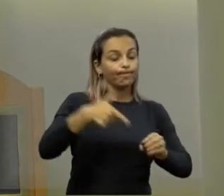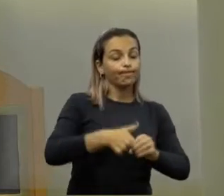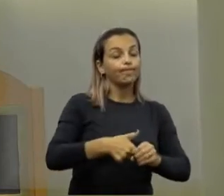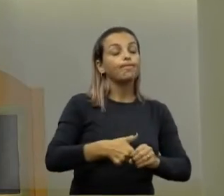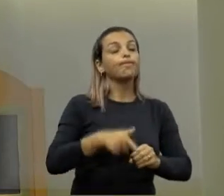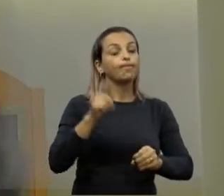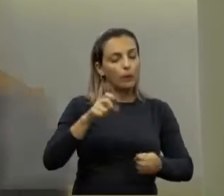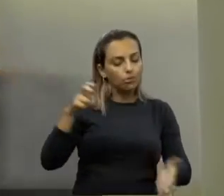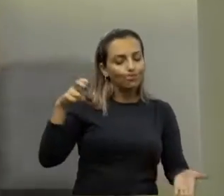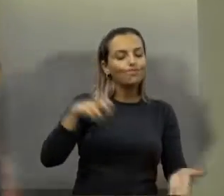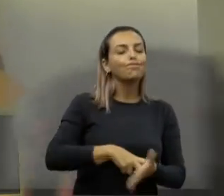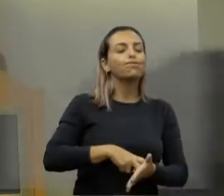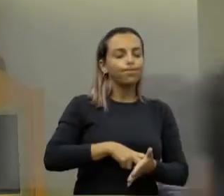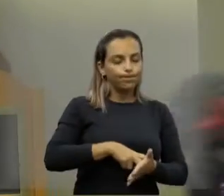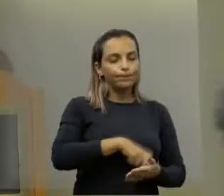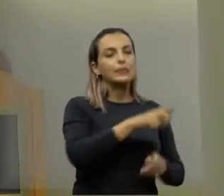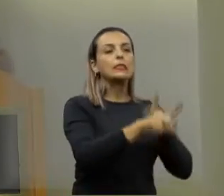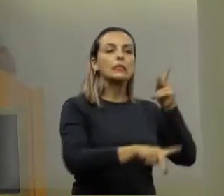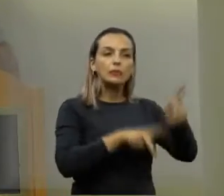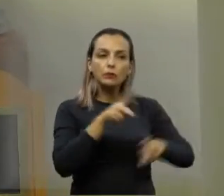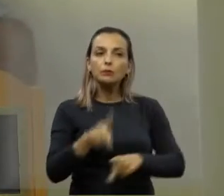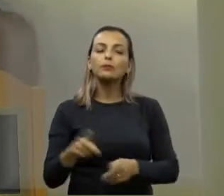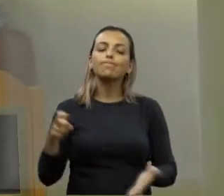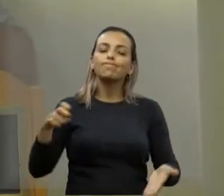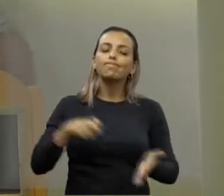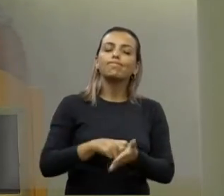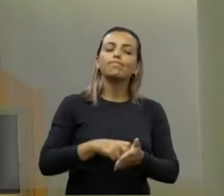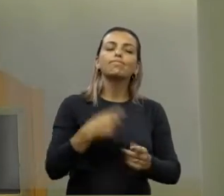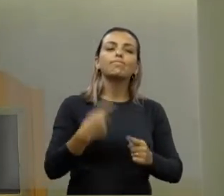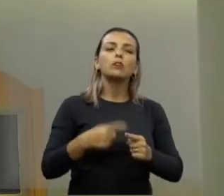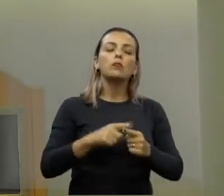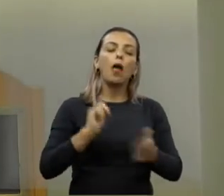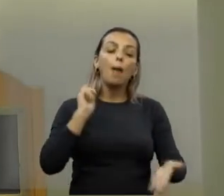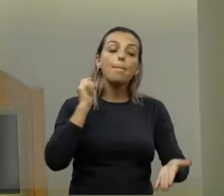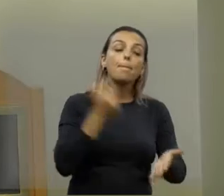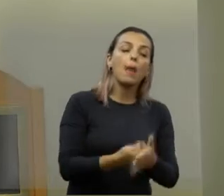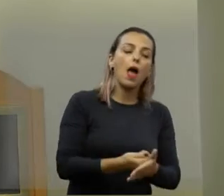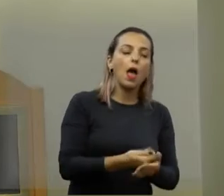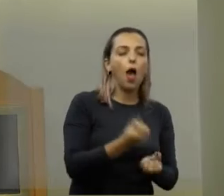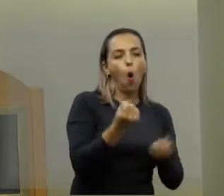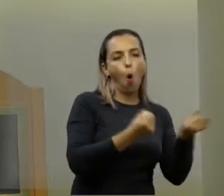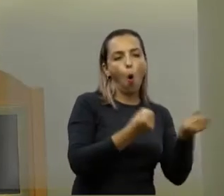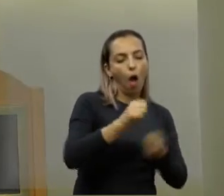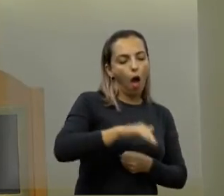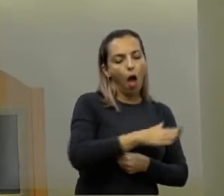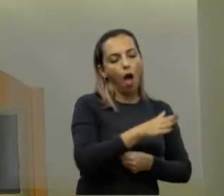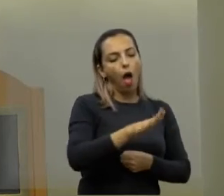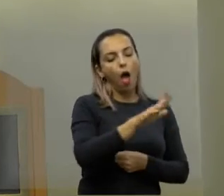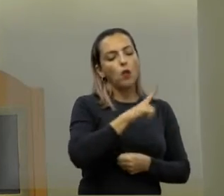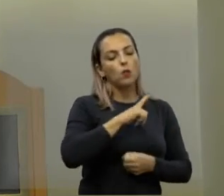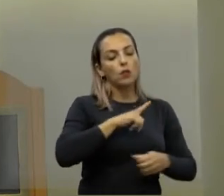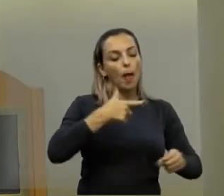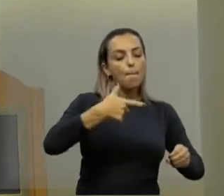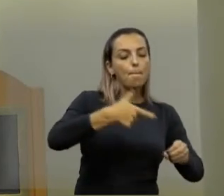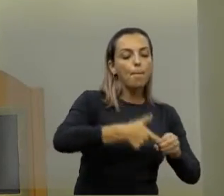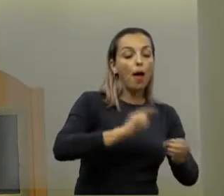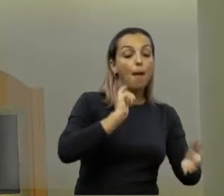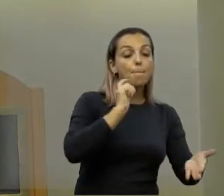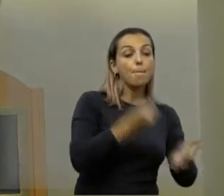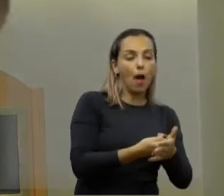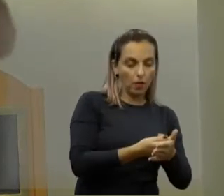castigado muito o povo brasileiro não só que eles que não de carro Porque vão pagar no tanque